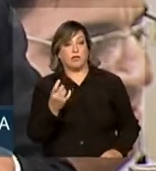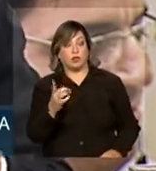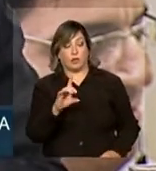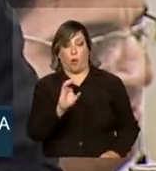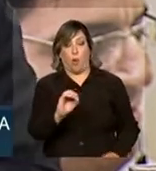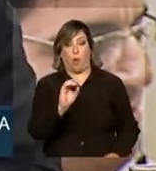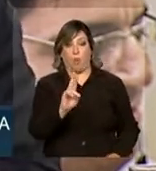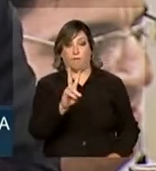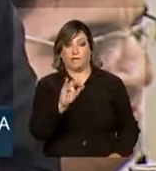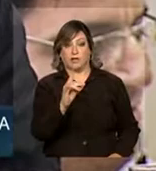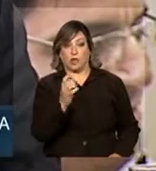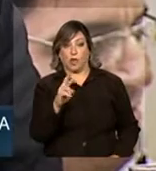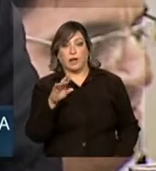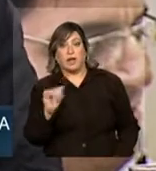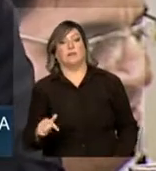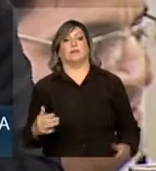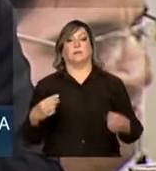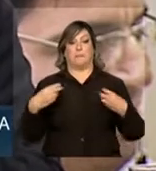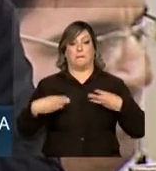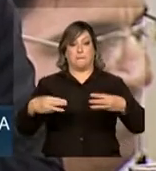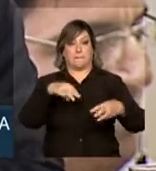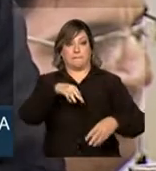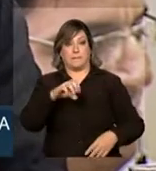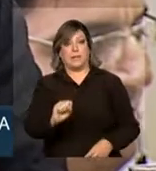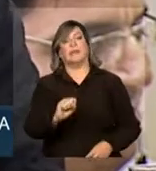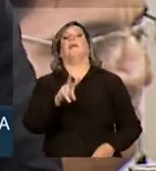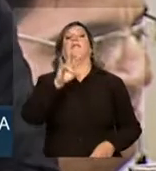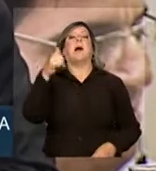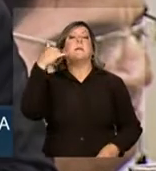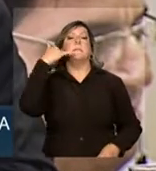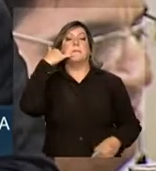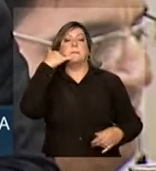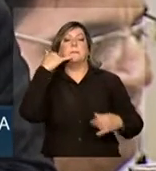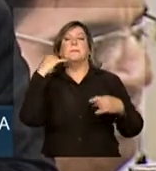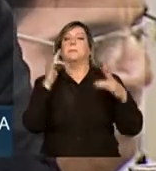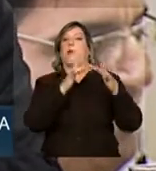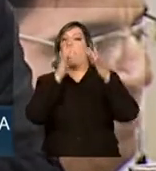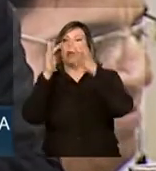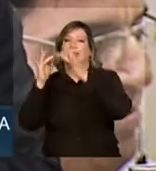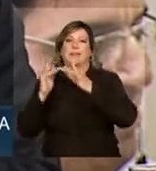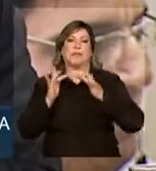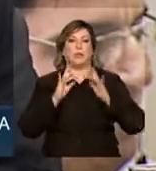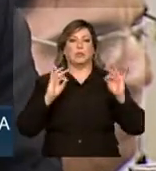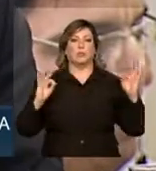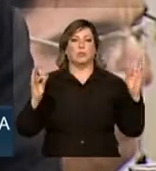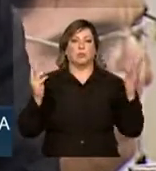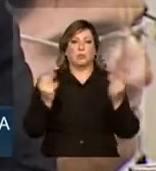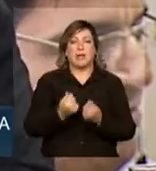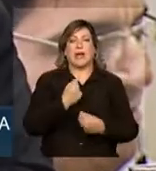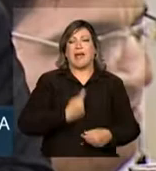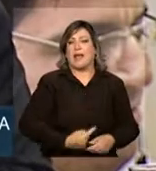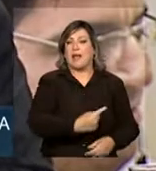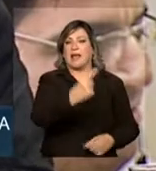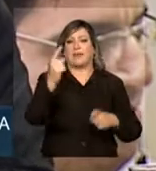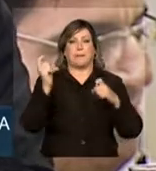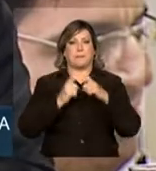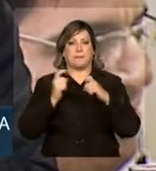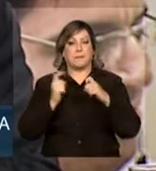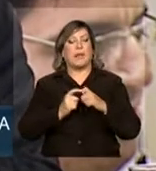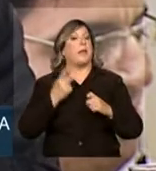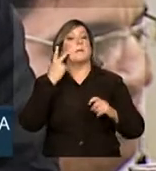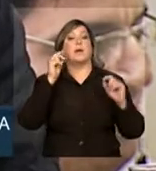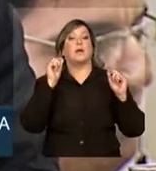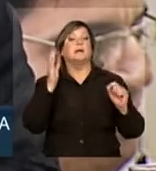ontem para a partir de hoje de manhã entrar em contato com cada Secretaria Municipal de Saúde cada médico que tava nesse momento